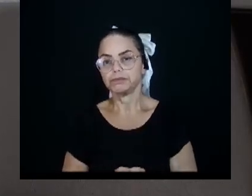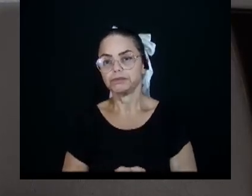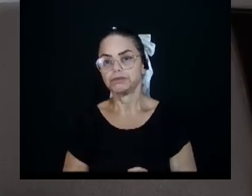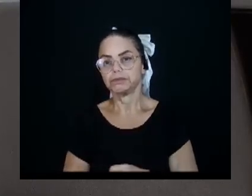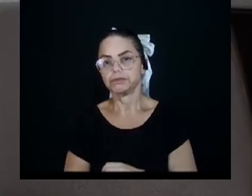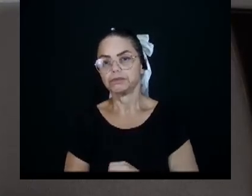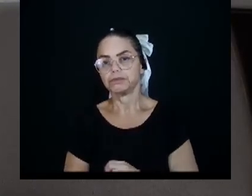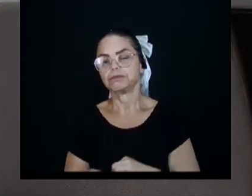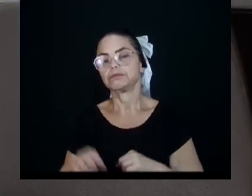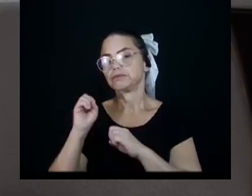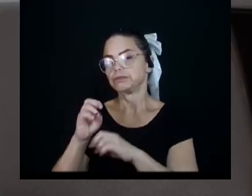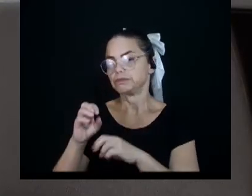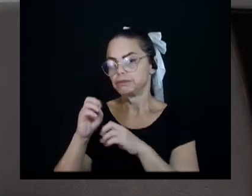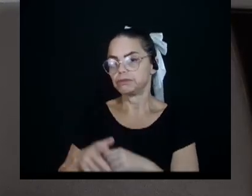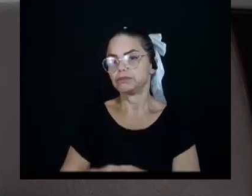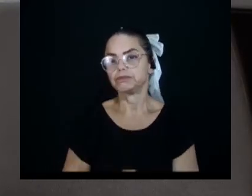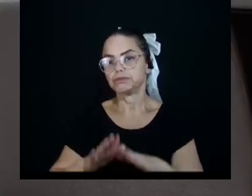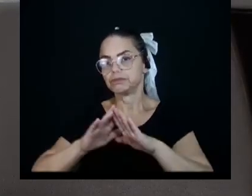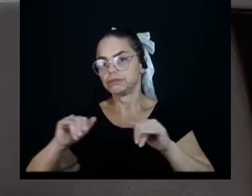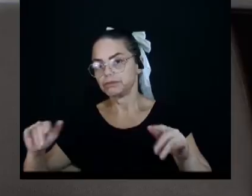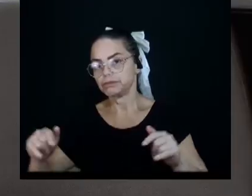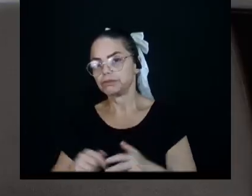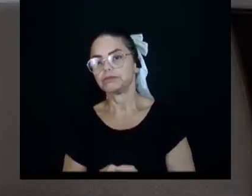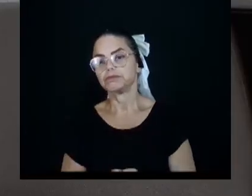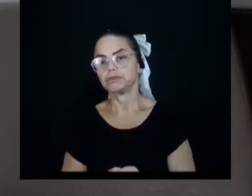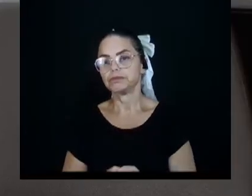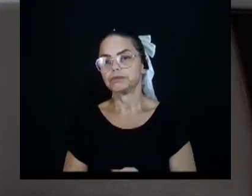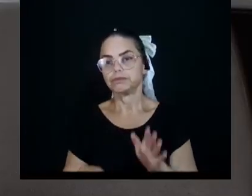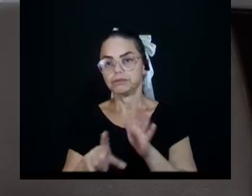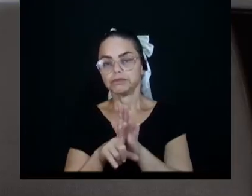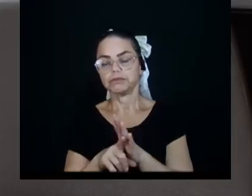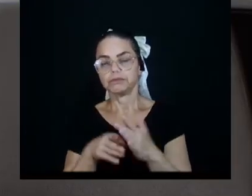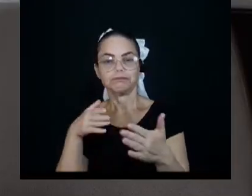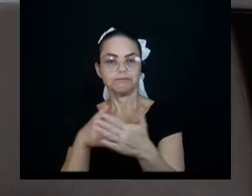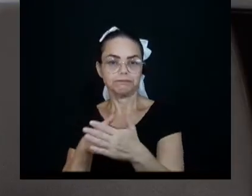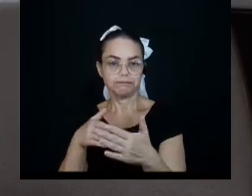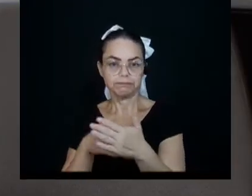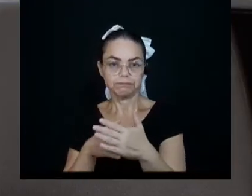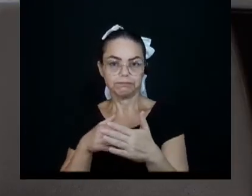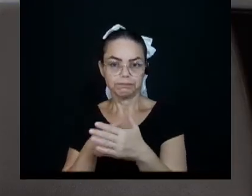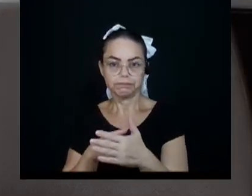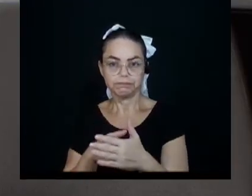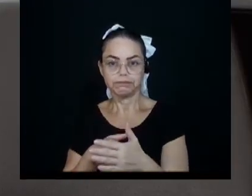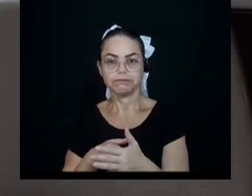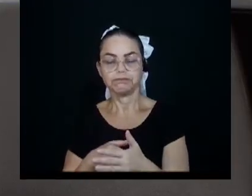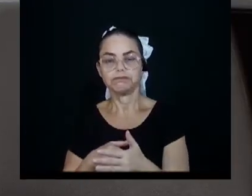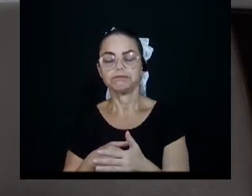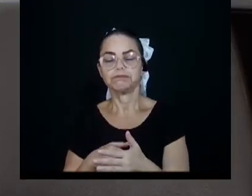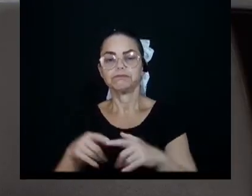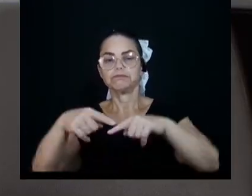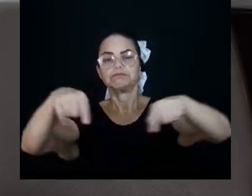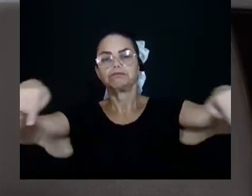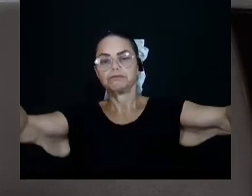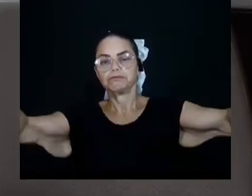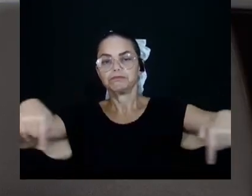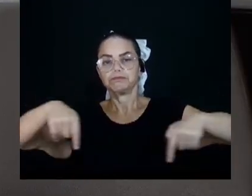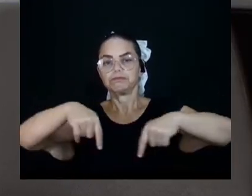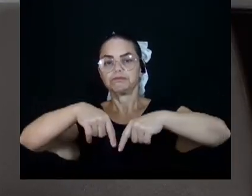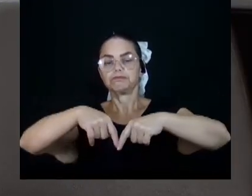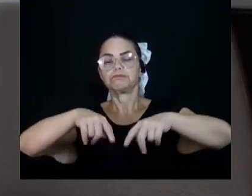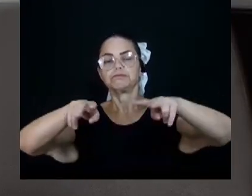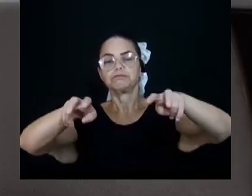de crianças, sobre a lei do limite, né, de alunos dentro da sala de aula, superlotação, isso